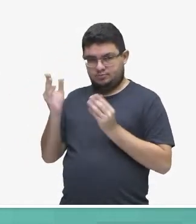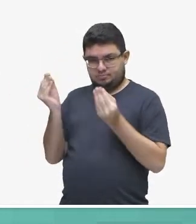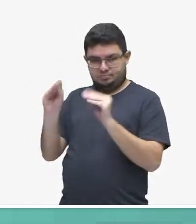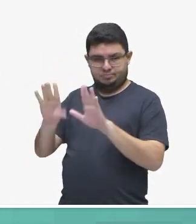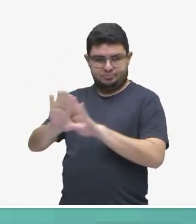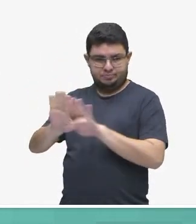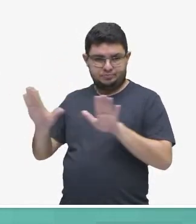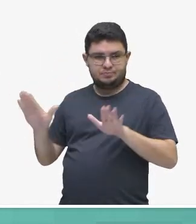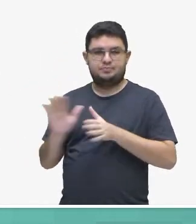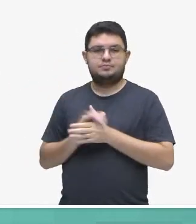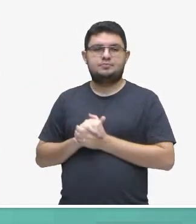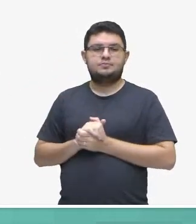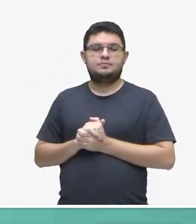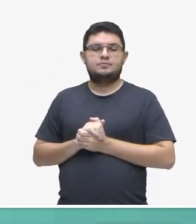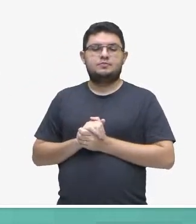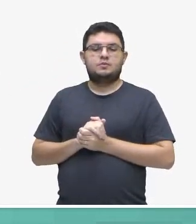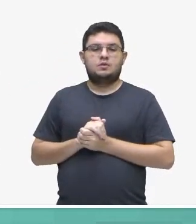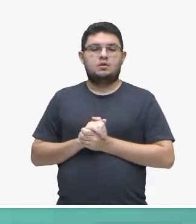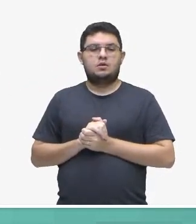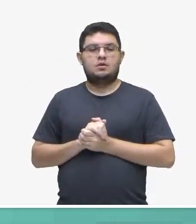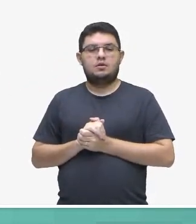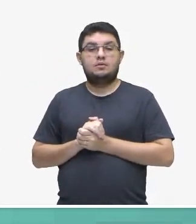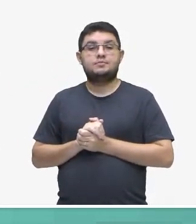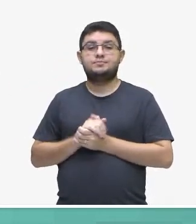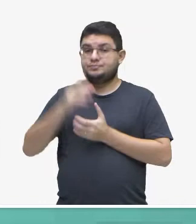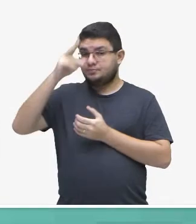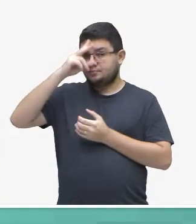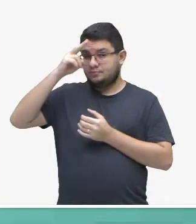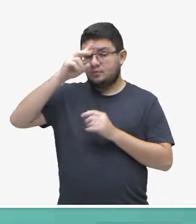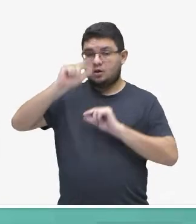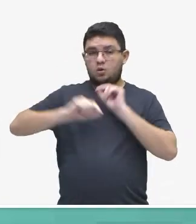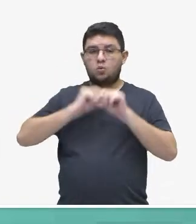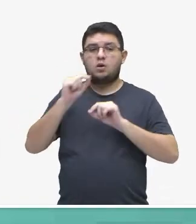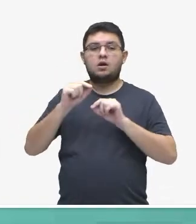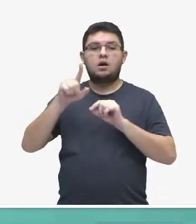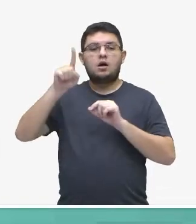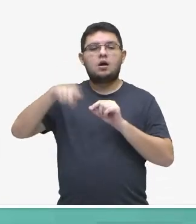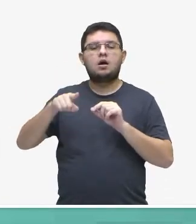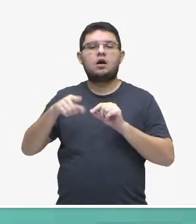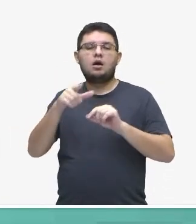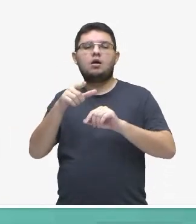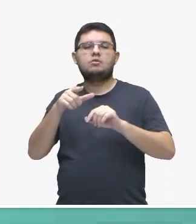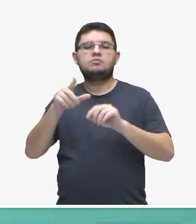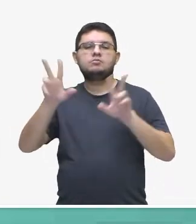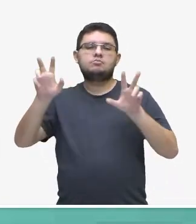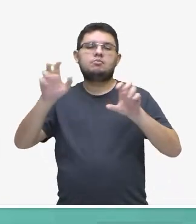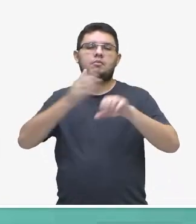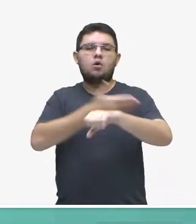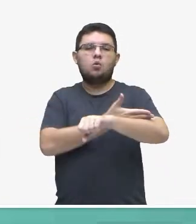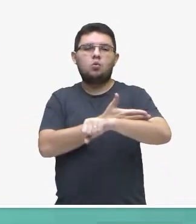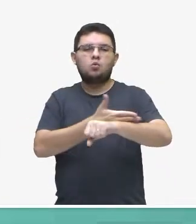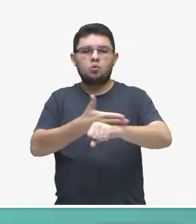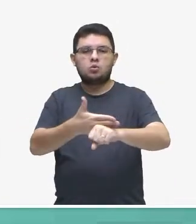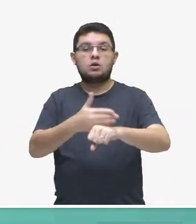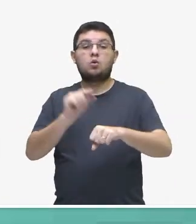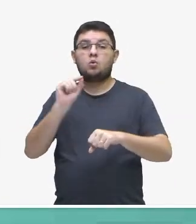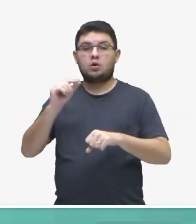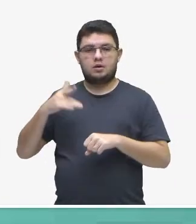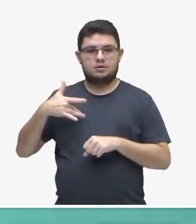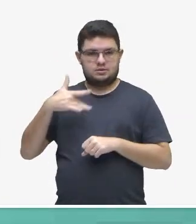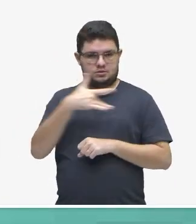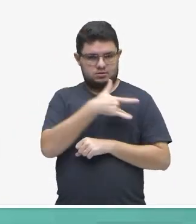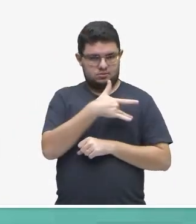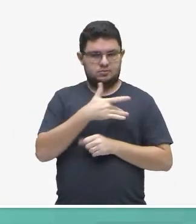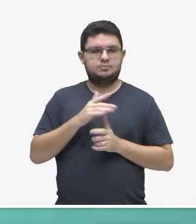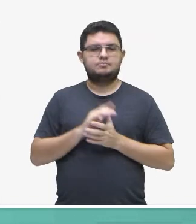sentido da frase, tá certo? Lembrando que essas são expressões do nosso vocabulário, expressões de rotina, né? E a